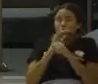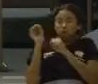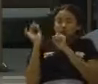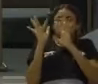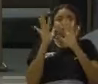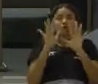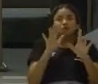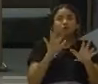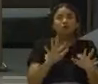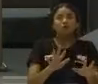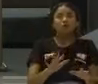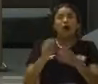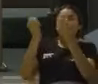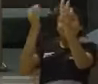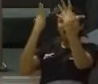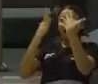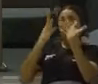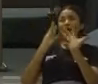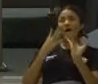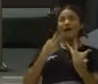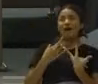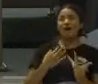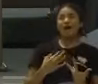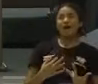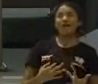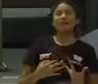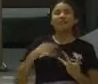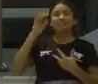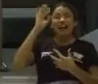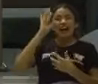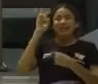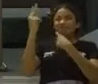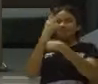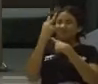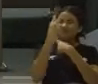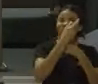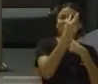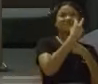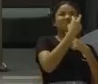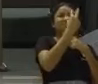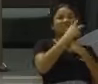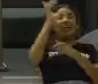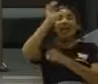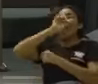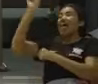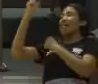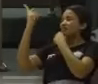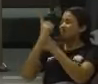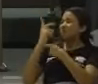do Cordeiro e inspirado pelo bendito Espírito Santo, para lhe dizer que